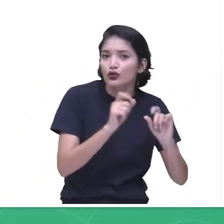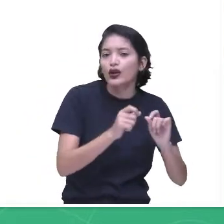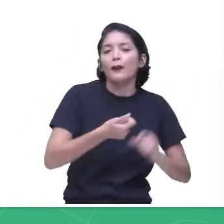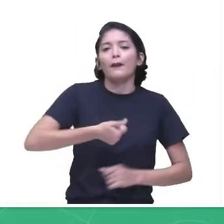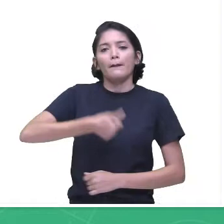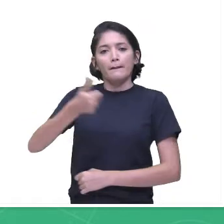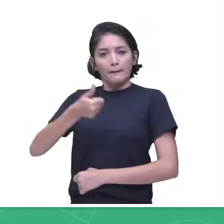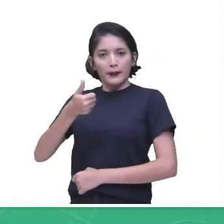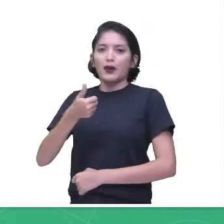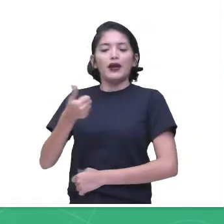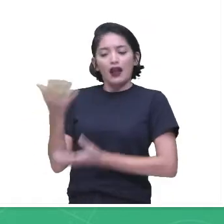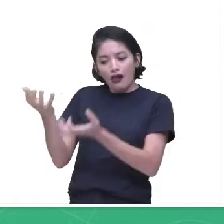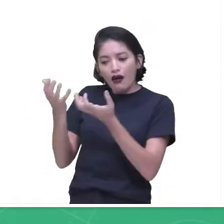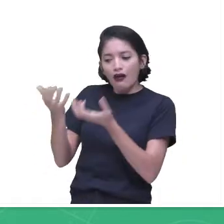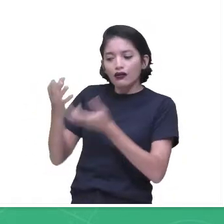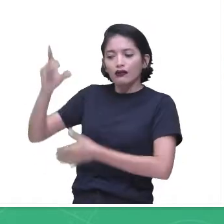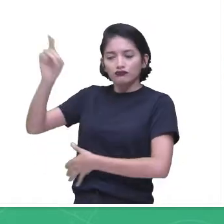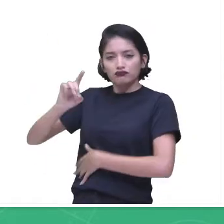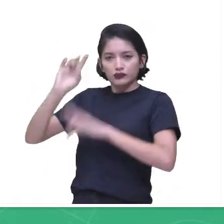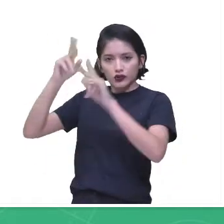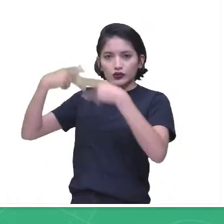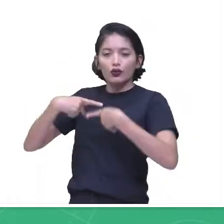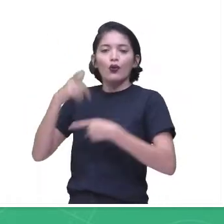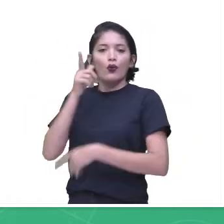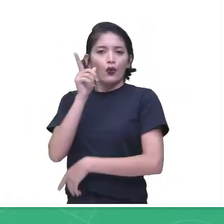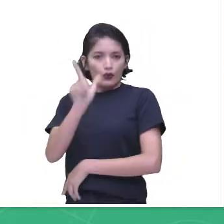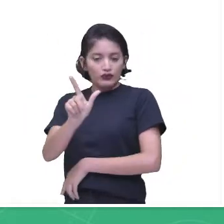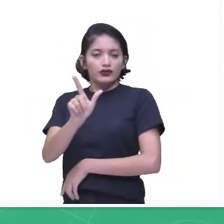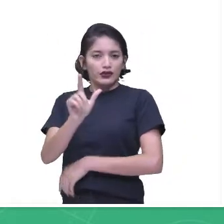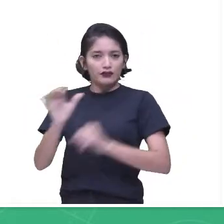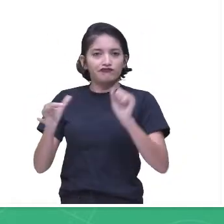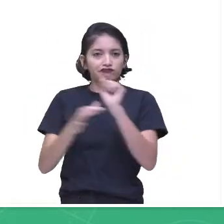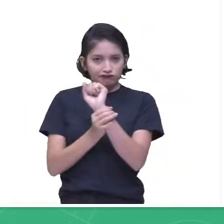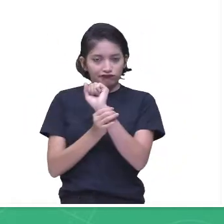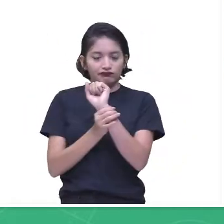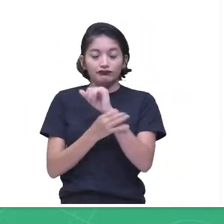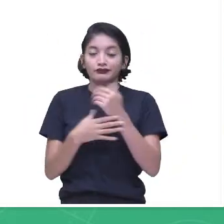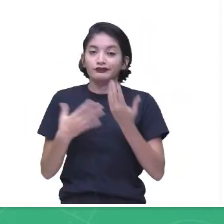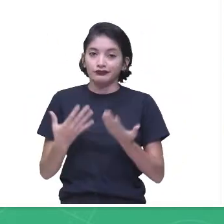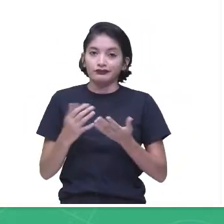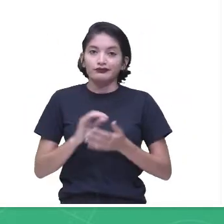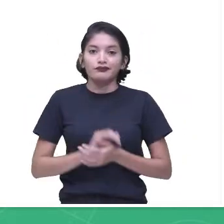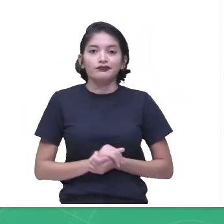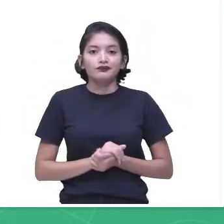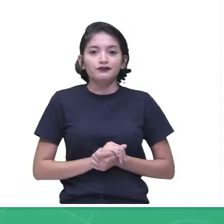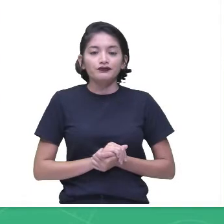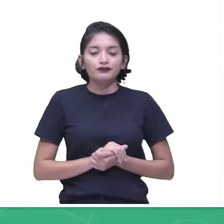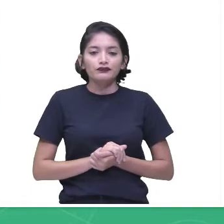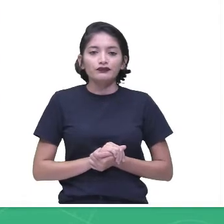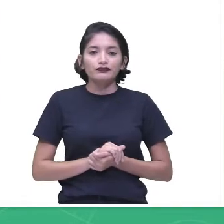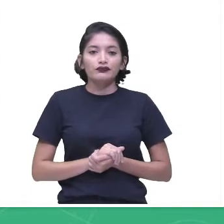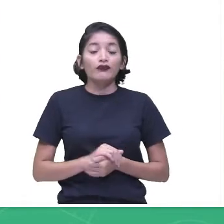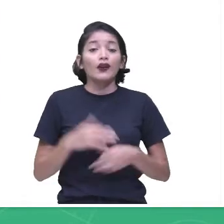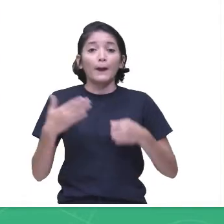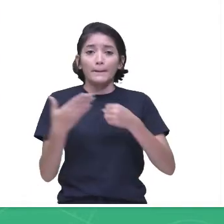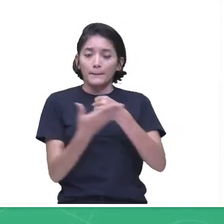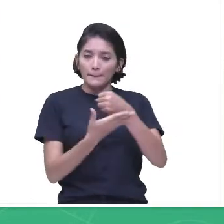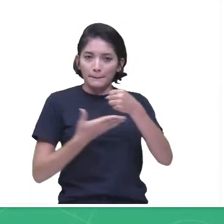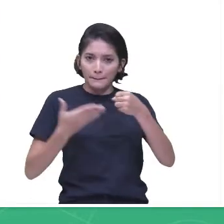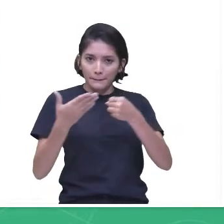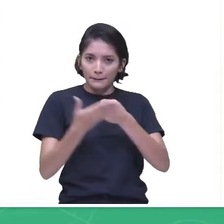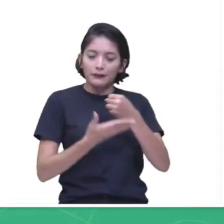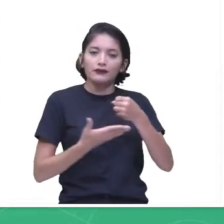primeiros a correr e pedir os direitos humanos, a garantia dos direitos humanos, né? Então, as alegações com base na